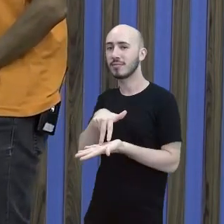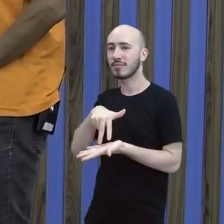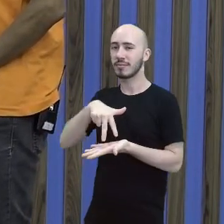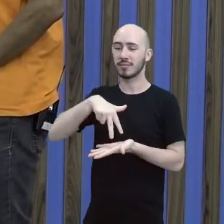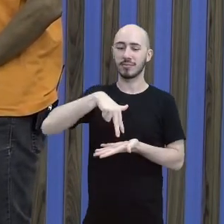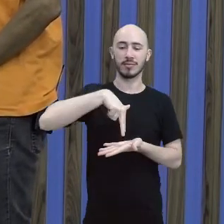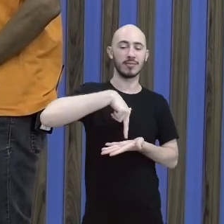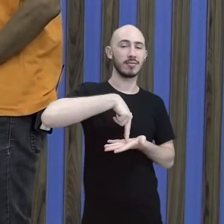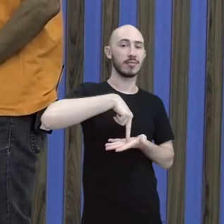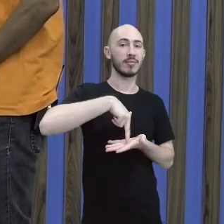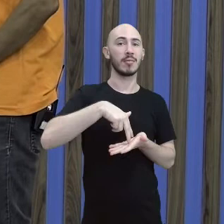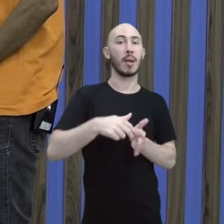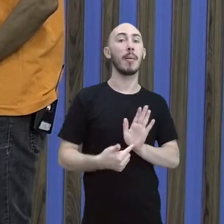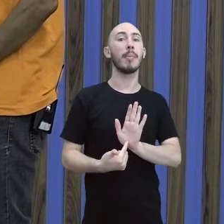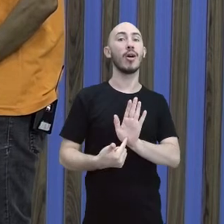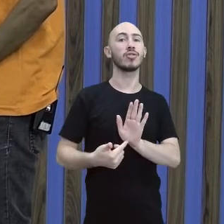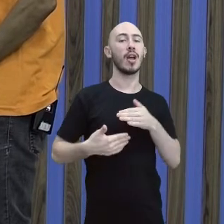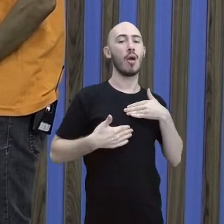pessoal ver aqui,